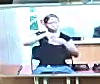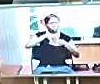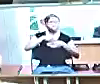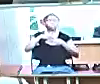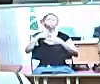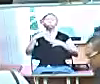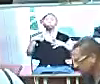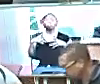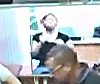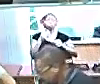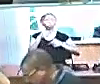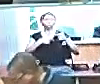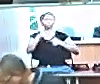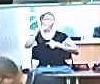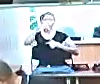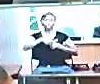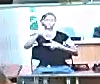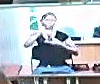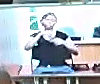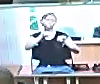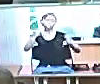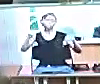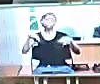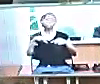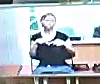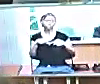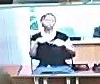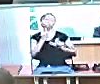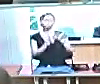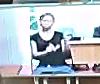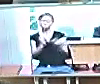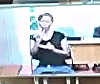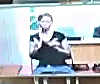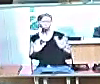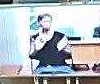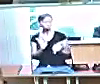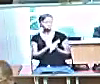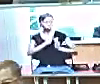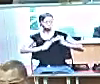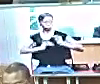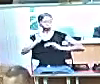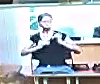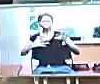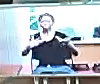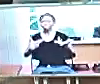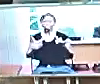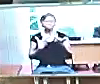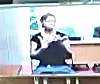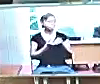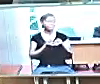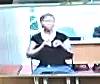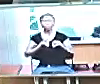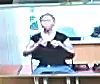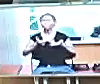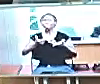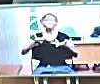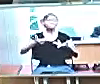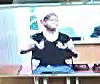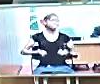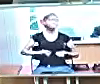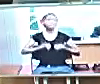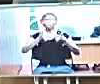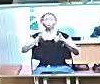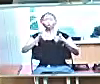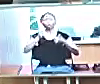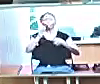aqui nessa casa com o corpo técnico maravilhoso talvez talvez não com certeza melhor cootepi assembléia legislativa